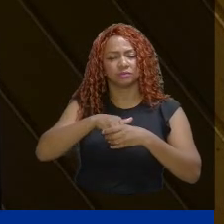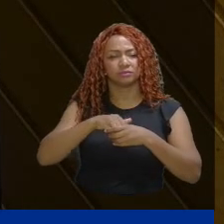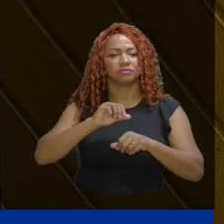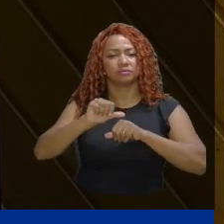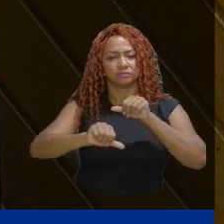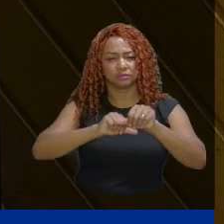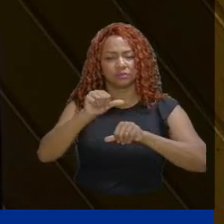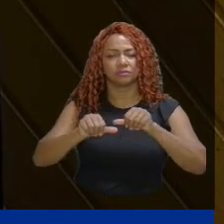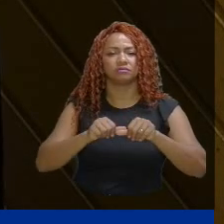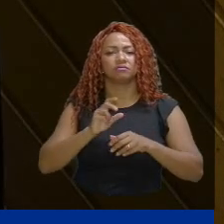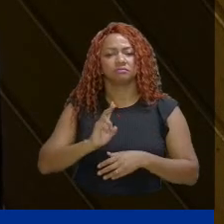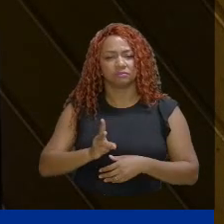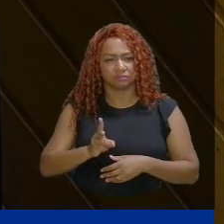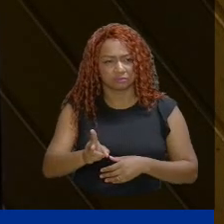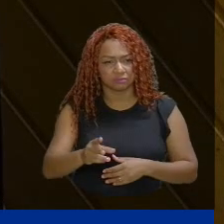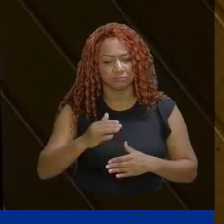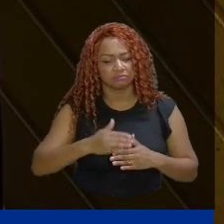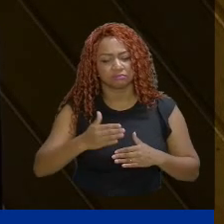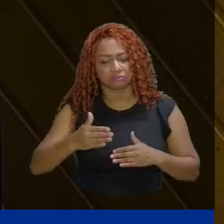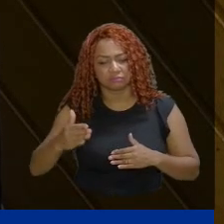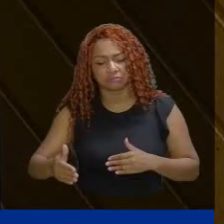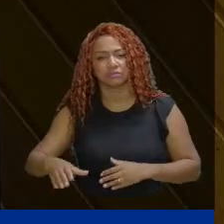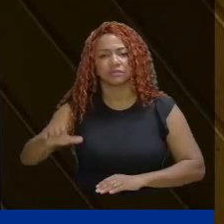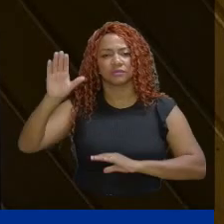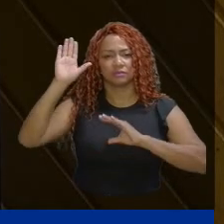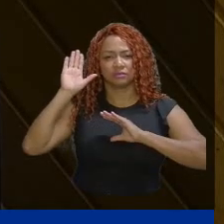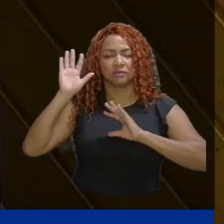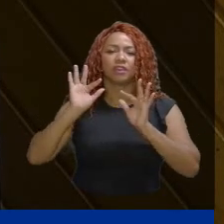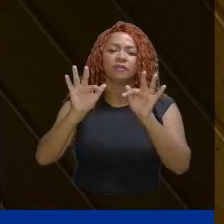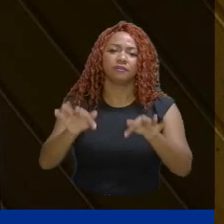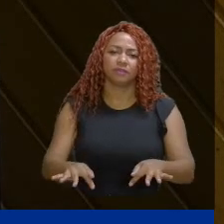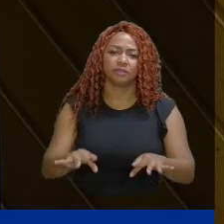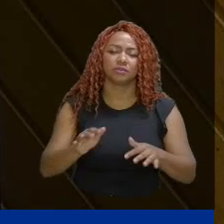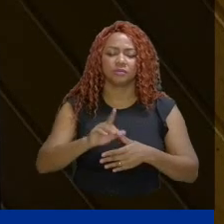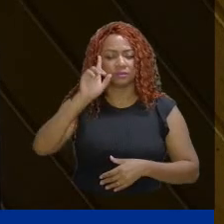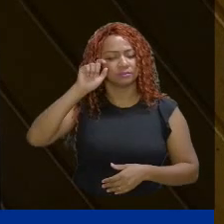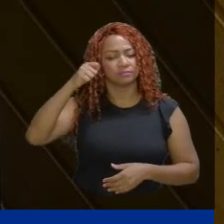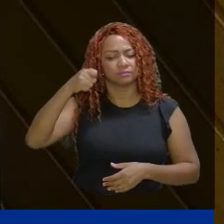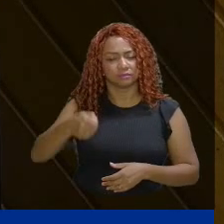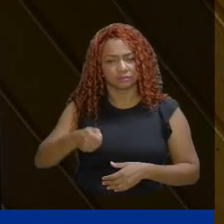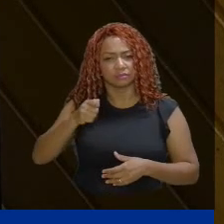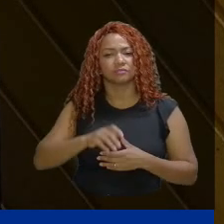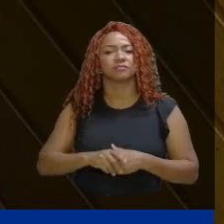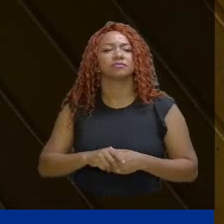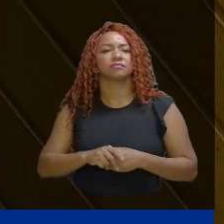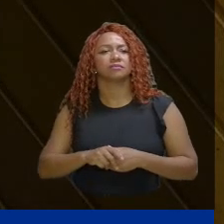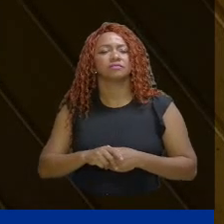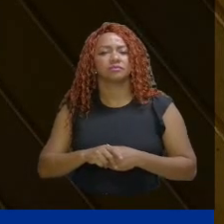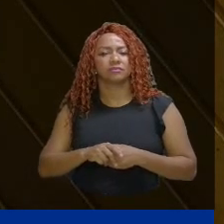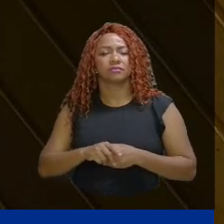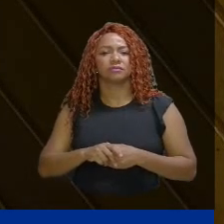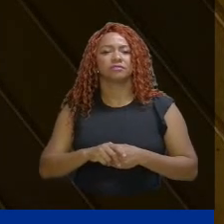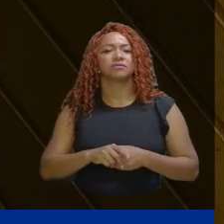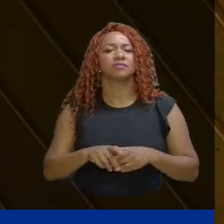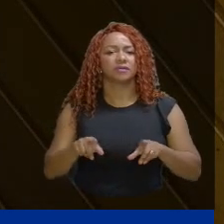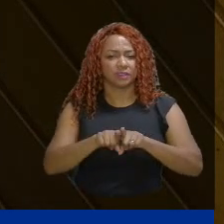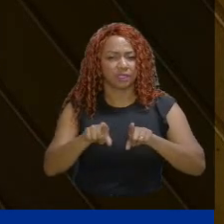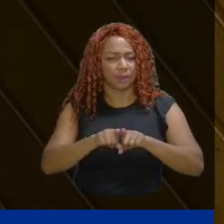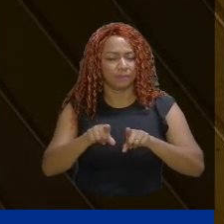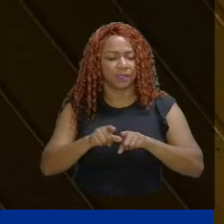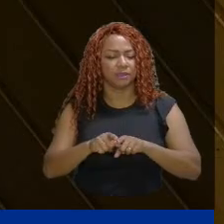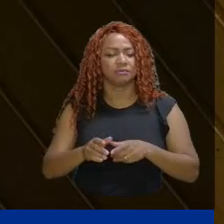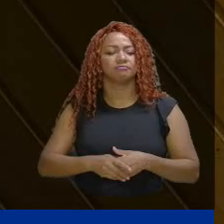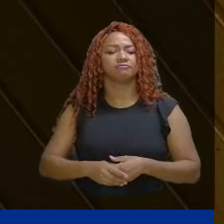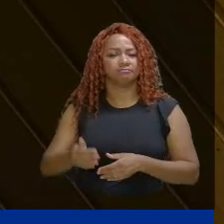alterações sucessivas no status das candidaturas. Ao final, determinou a notificação da autoridade impetrada e a ciência